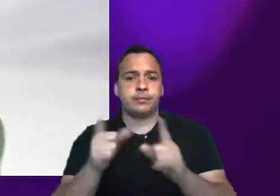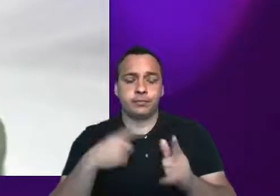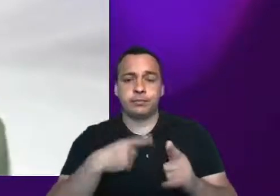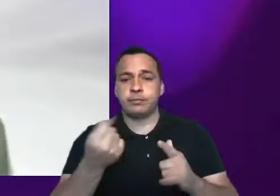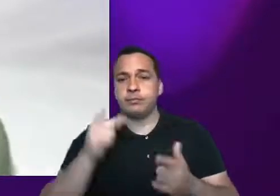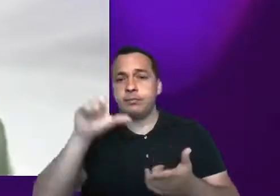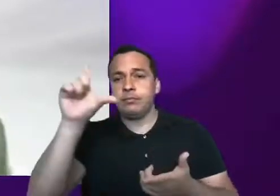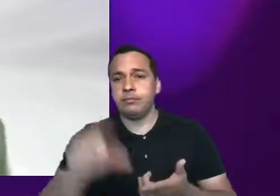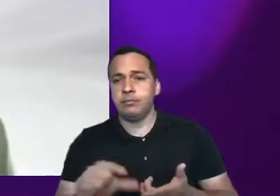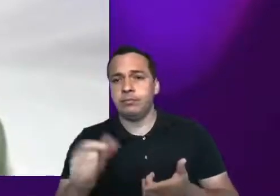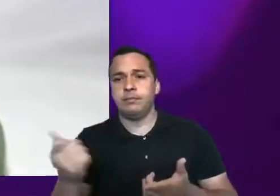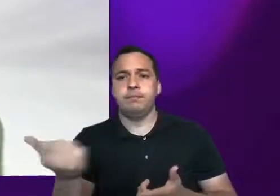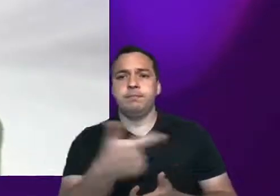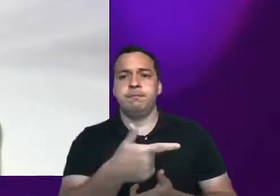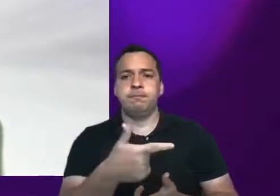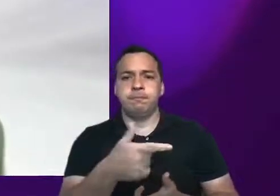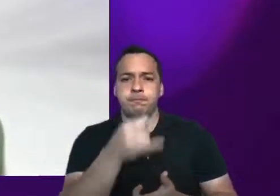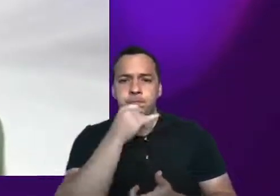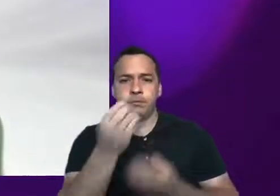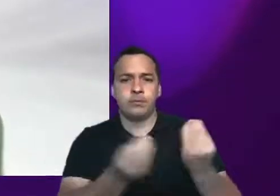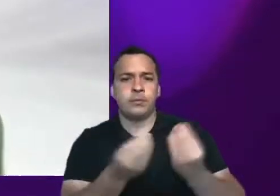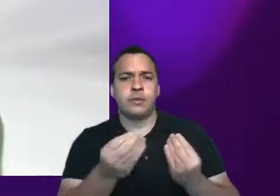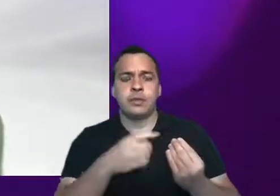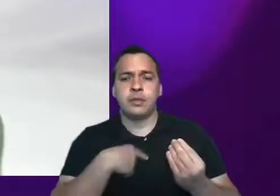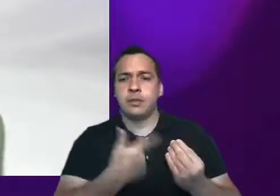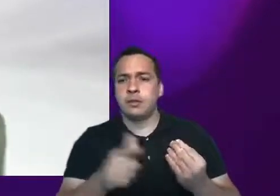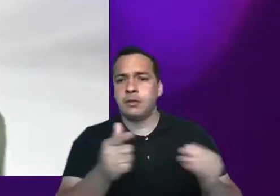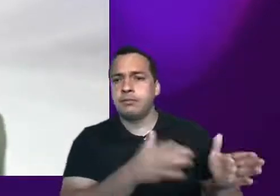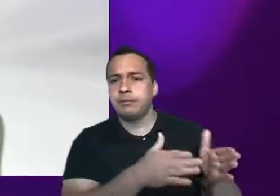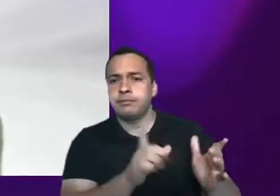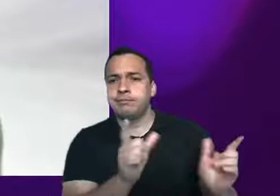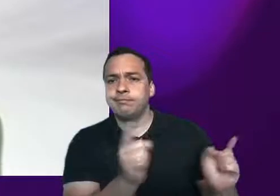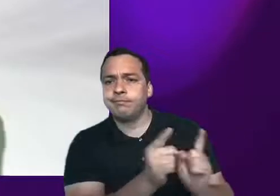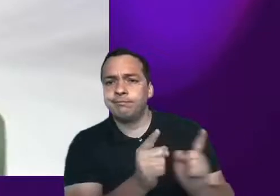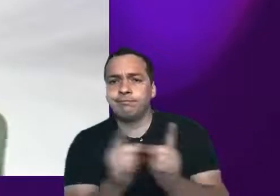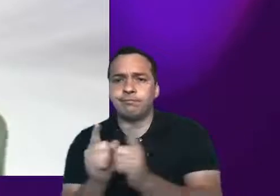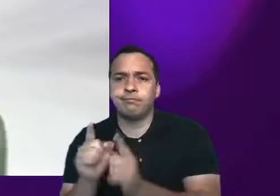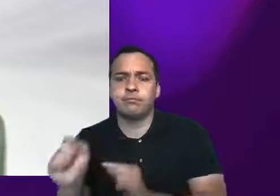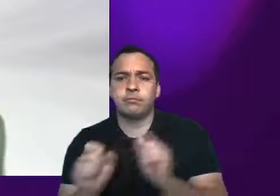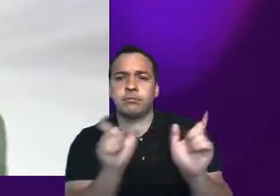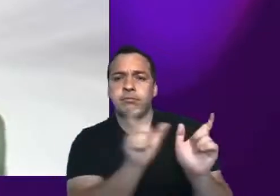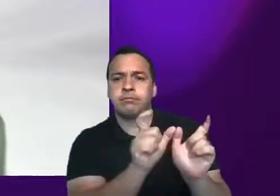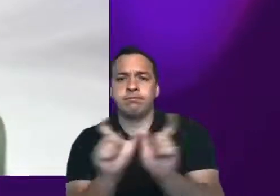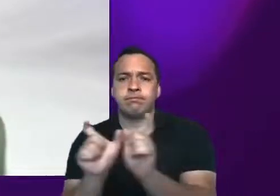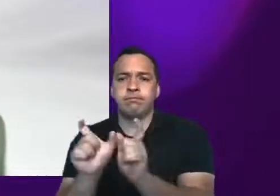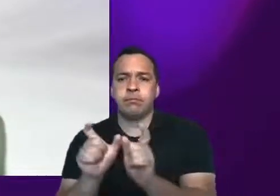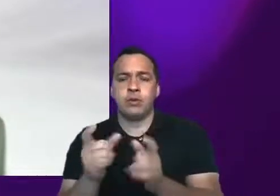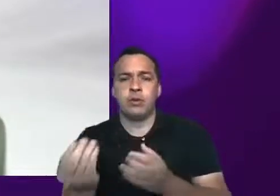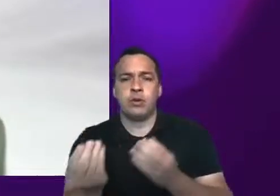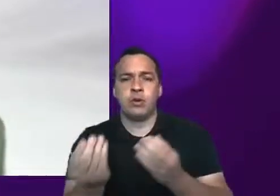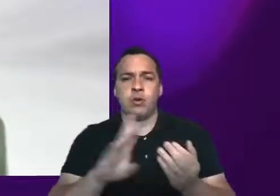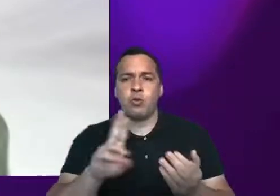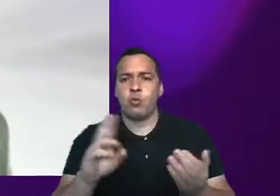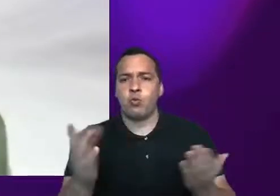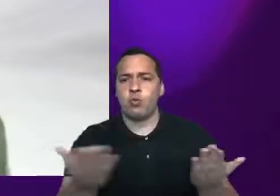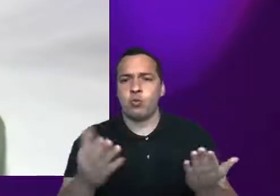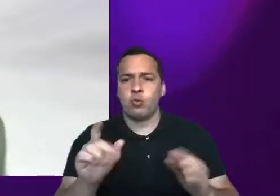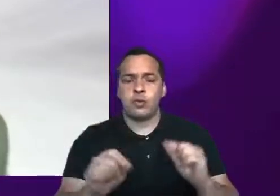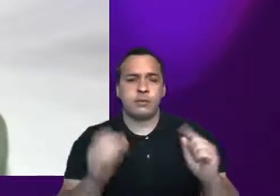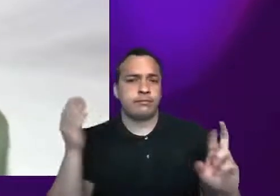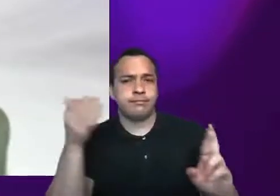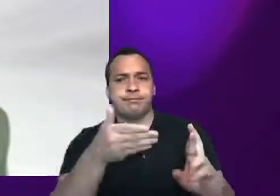baixo do que fazer exame de imagem seriado, e a gente usa hoje bastante como referência para